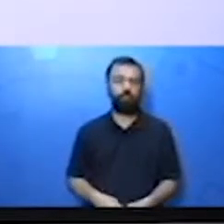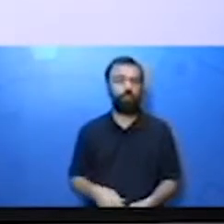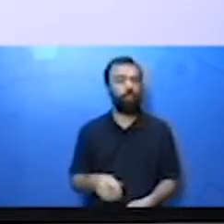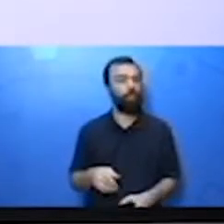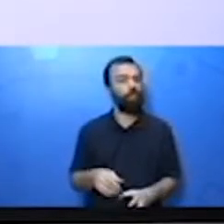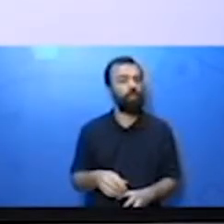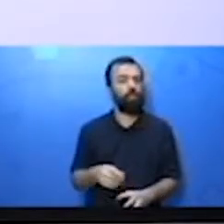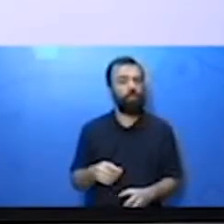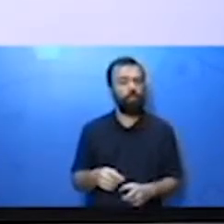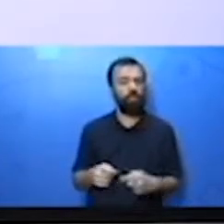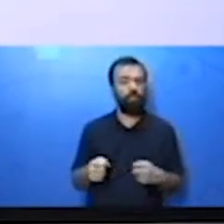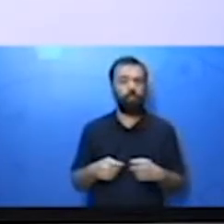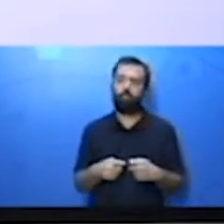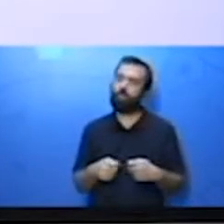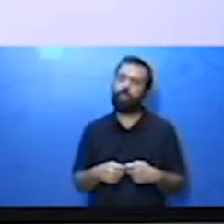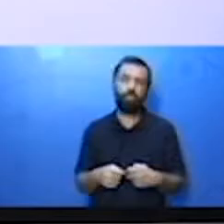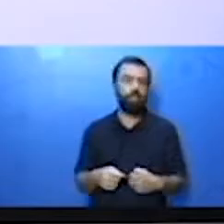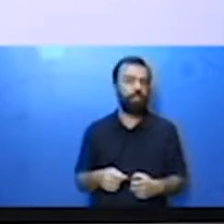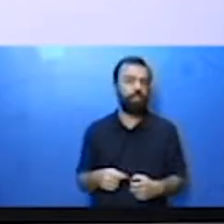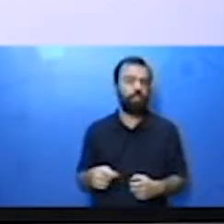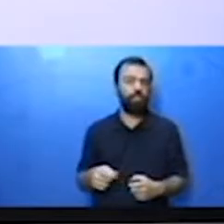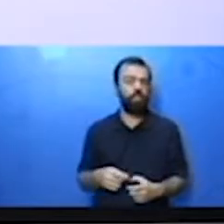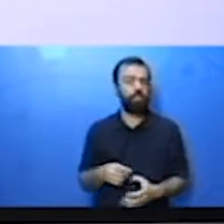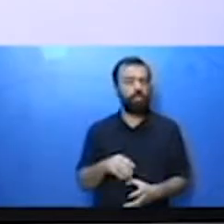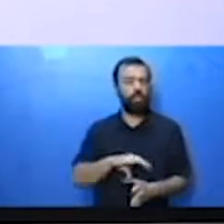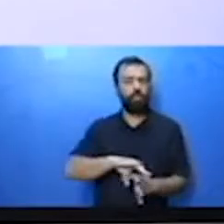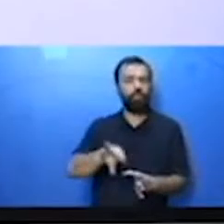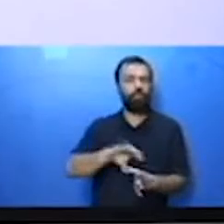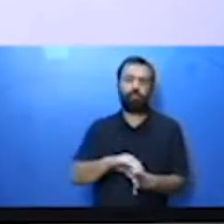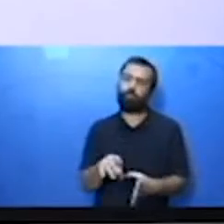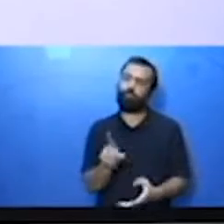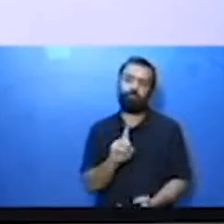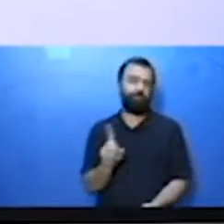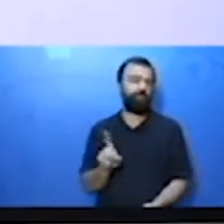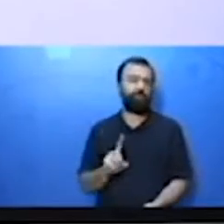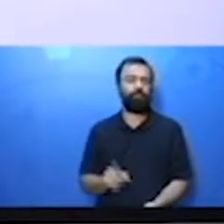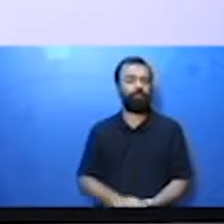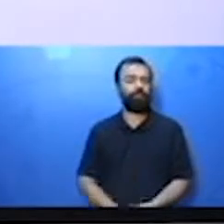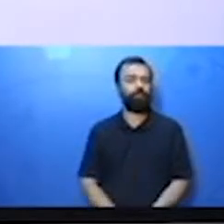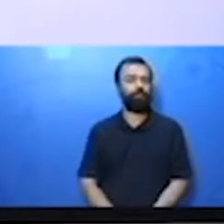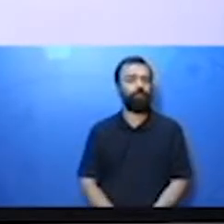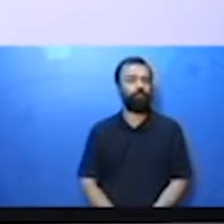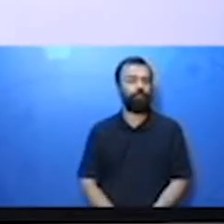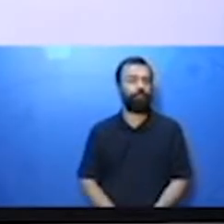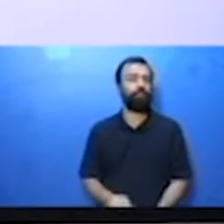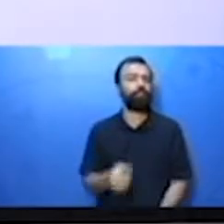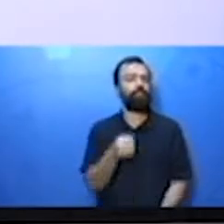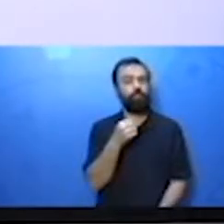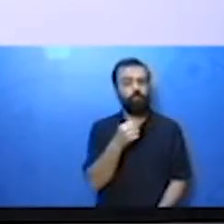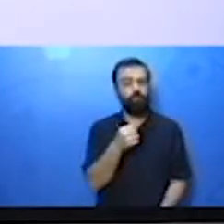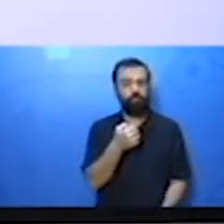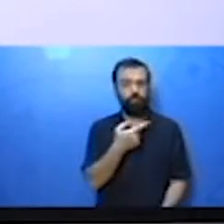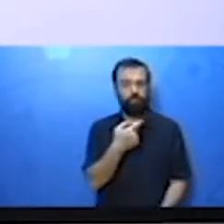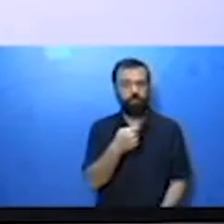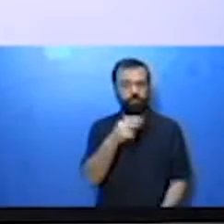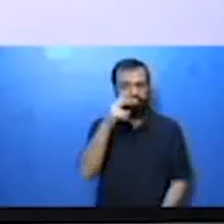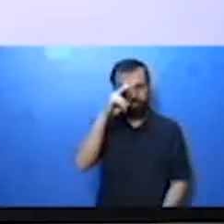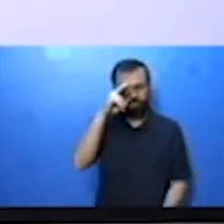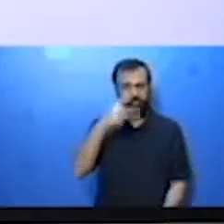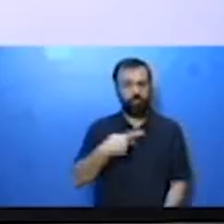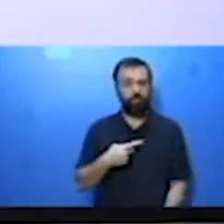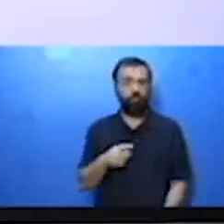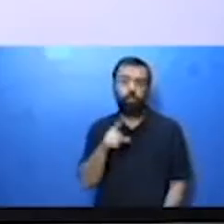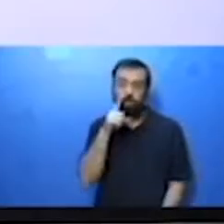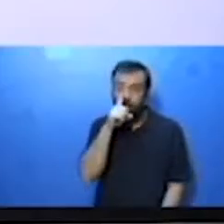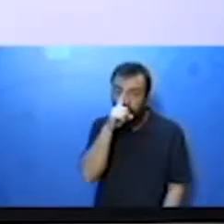médico passou, né, o farmacêutico indicou e assim por diante. A automedicação pode trazer graves danos